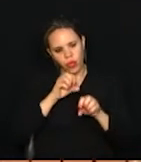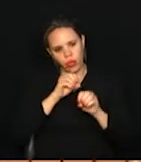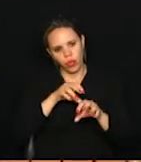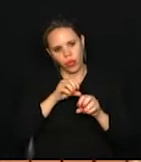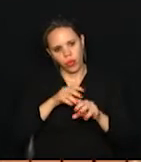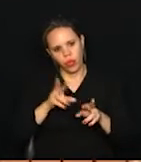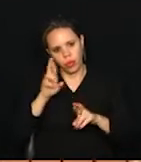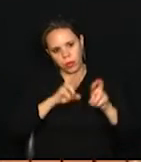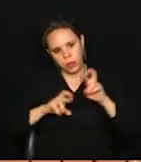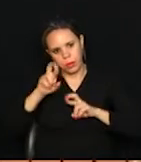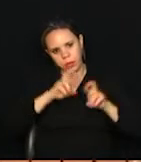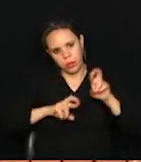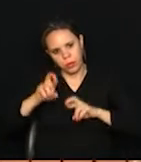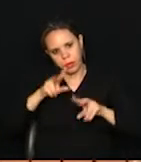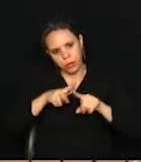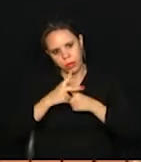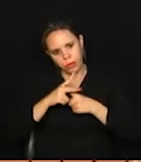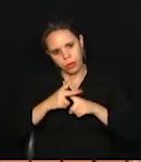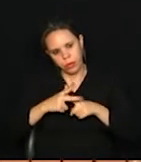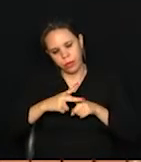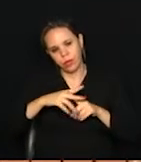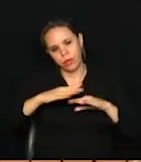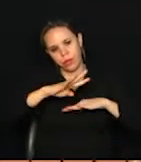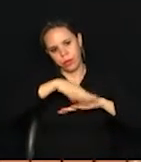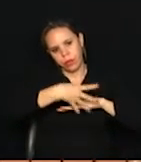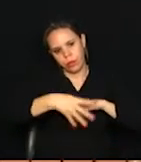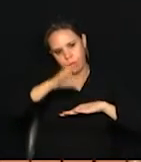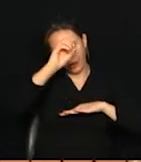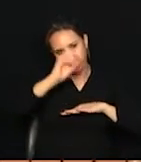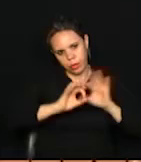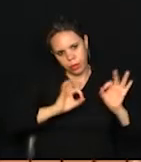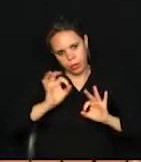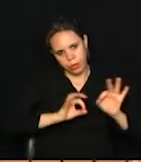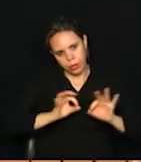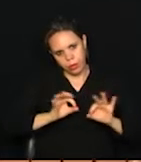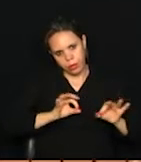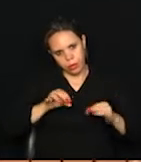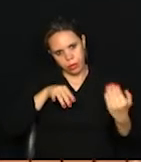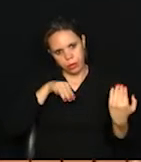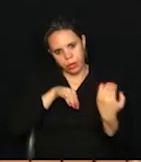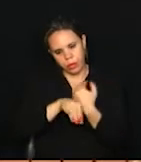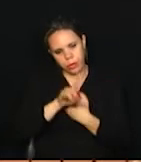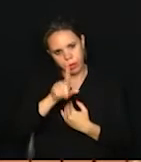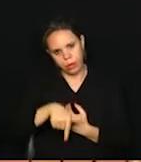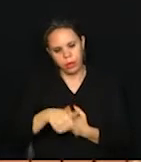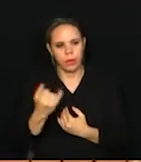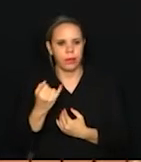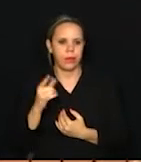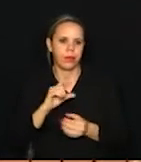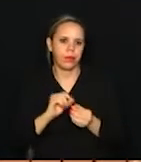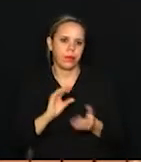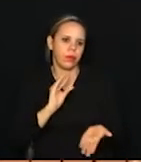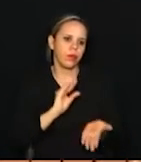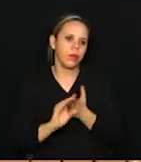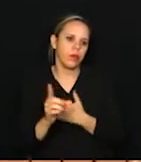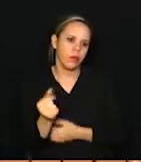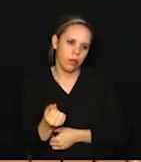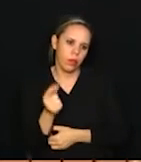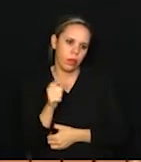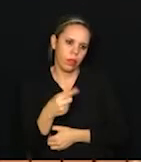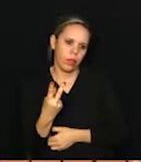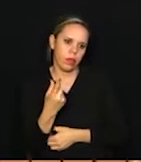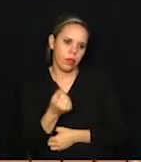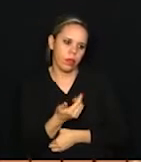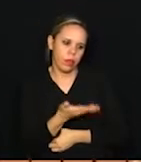a fiscalização, a sinalização e com planejamento, que é onde deve ser investido esses